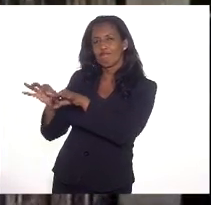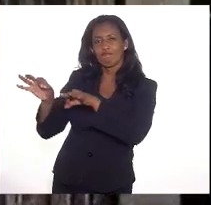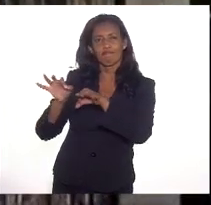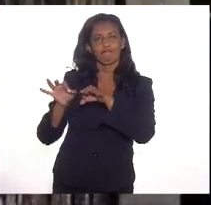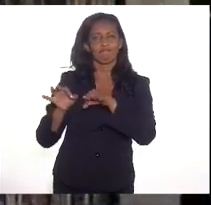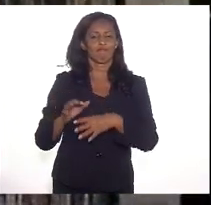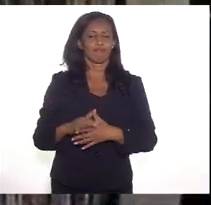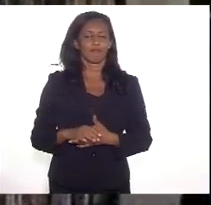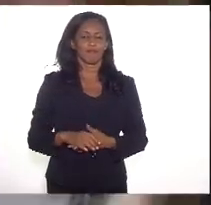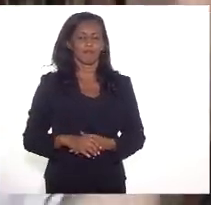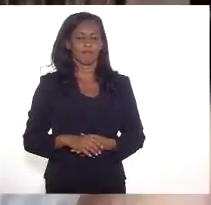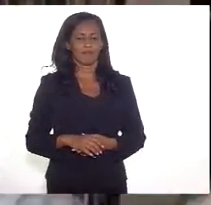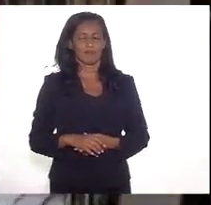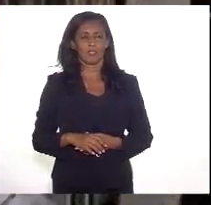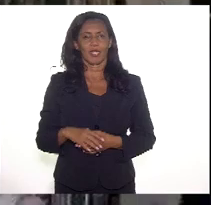e